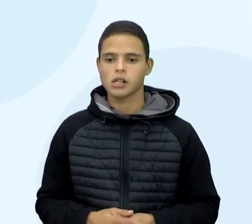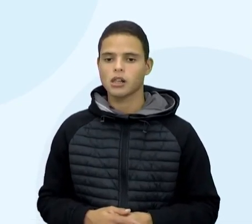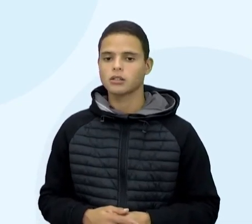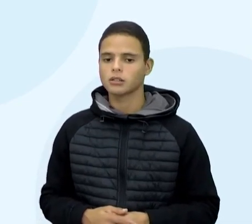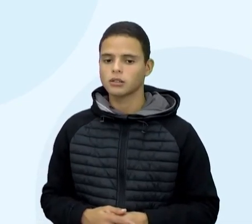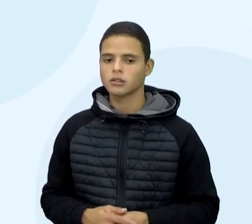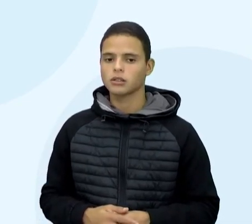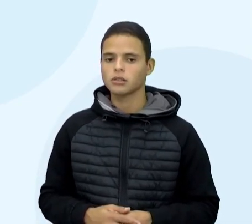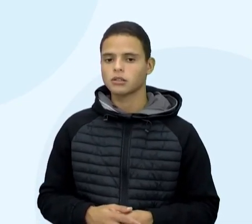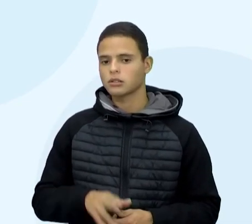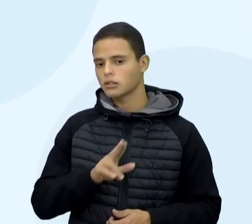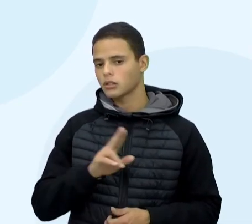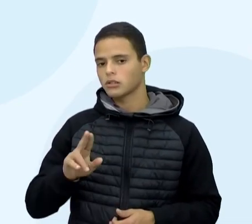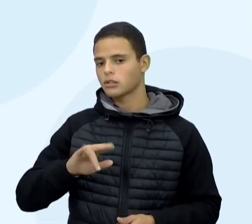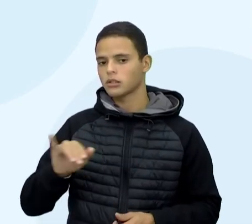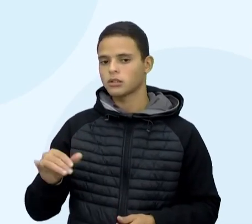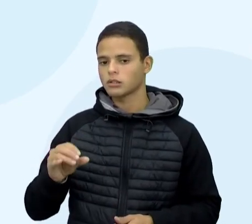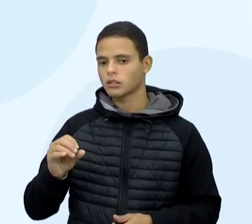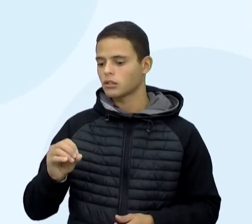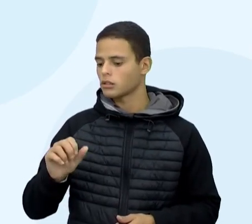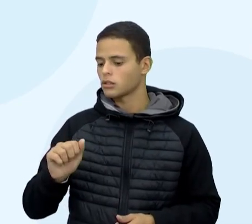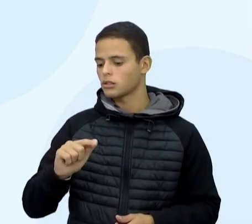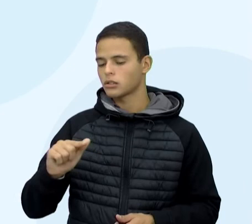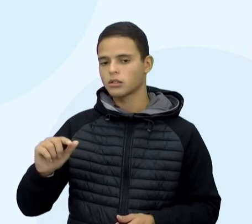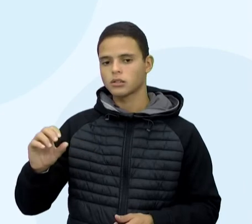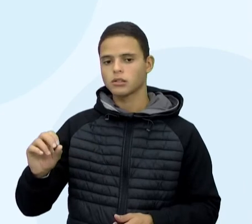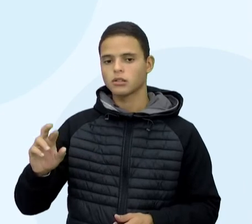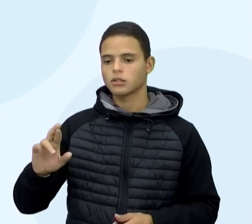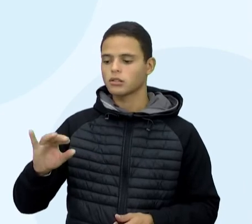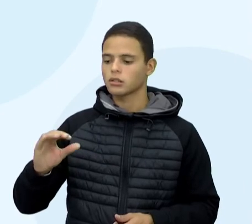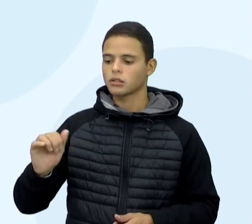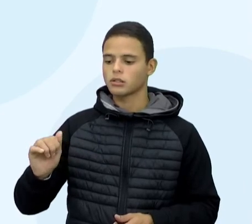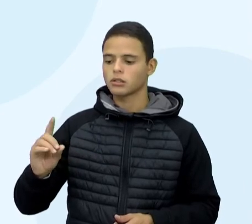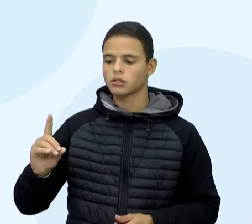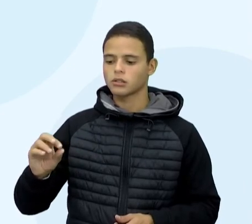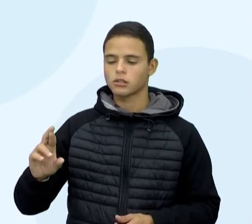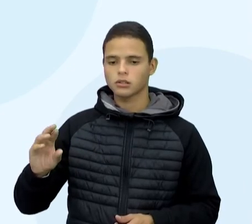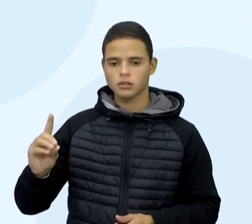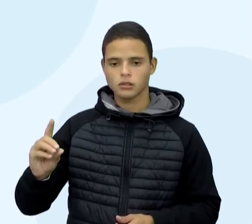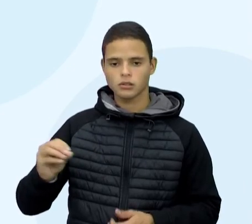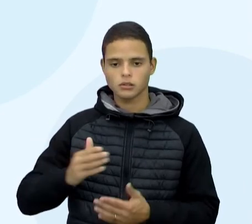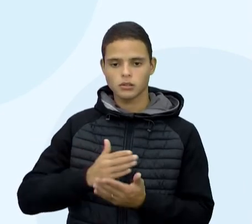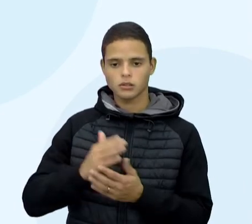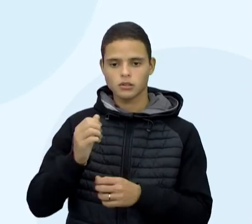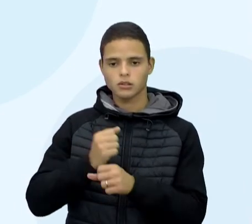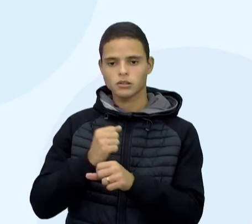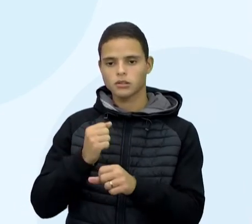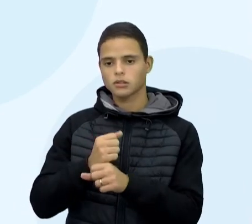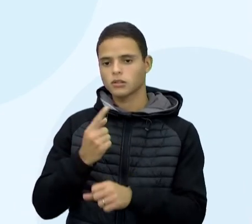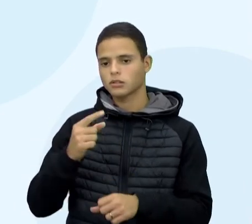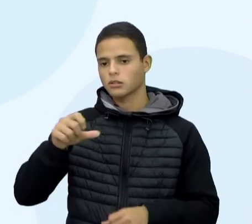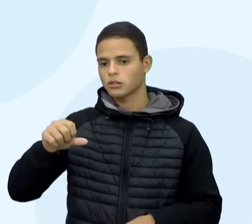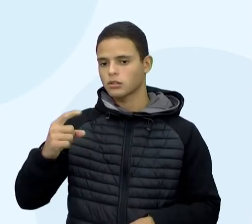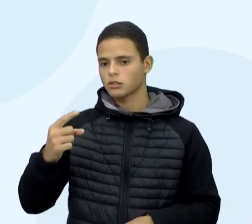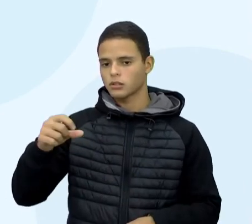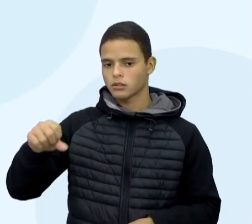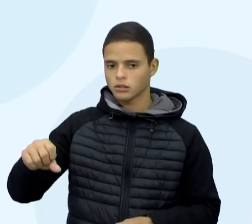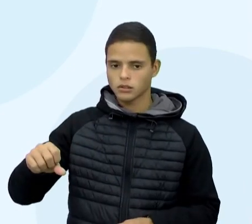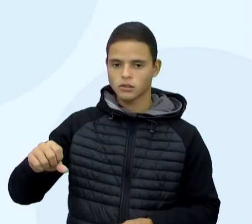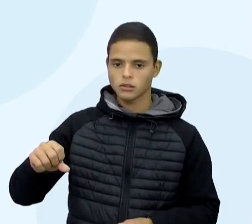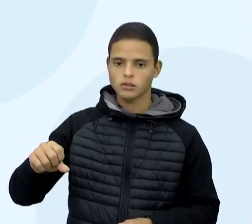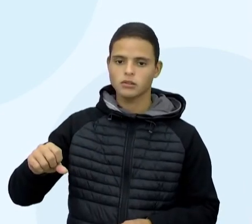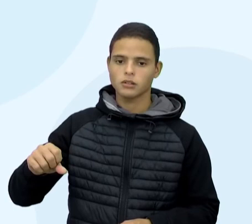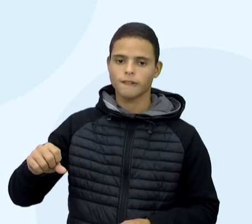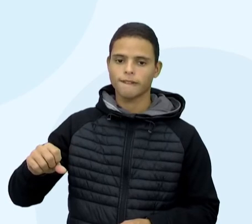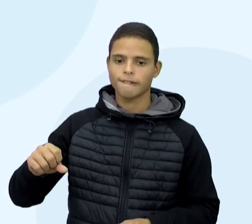é o túnel João Ricardo, né? E ele começou a ser construído em 1919, né? No local do cortiço